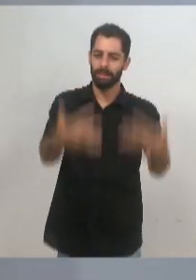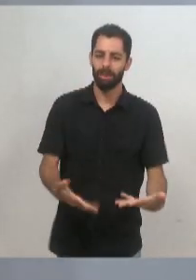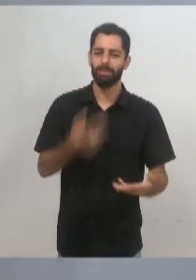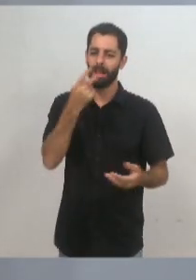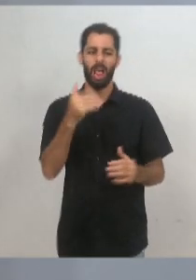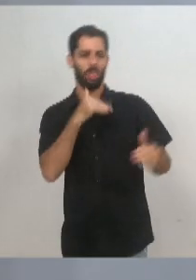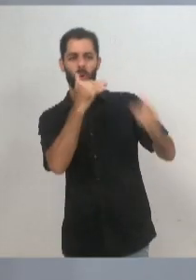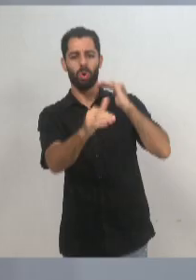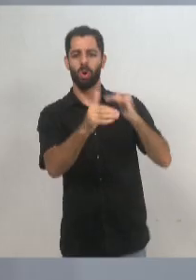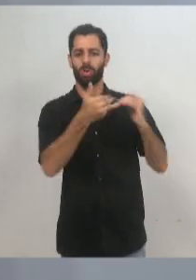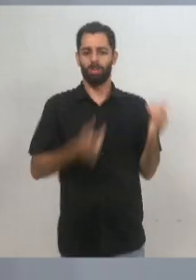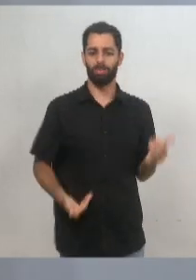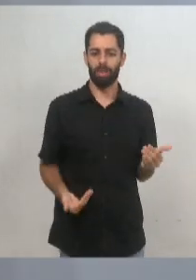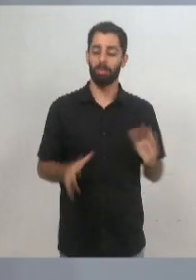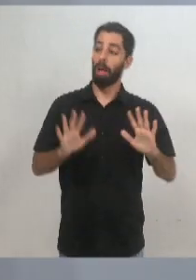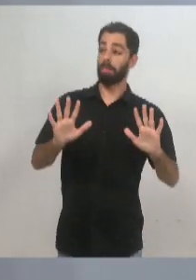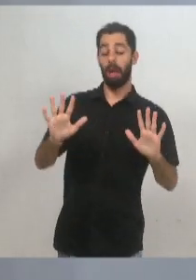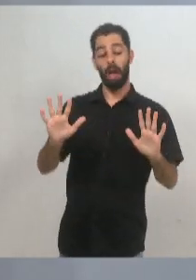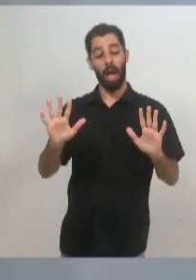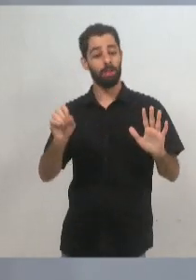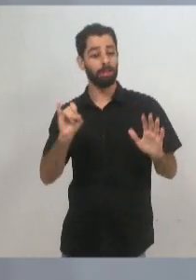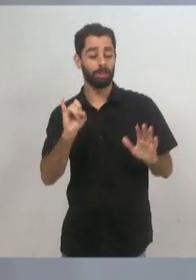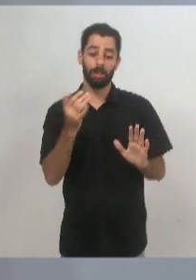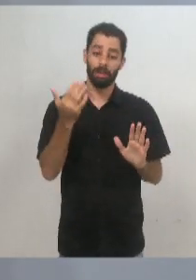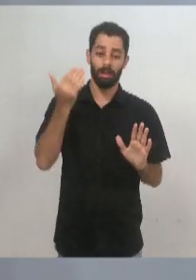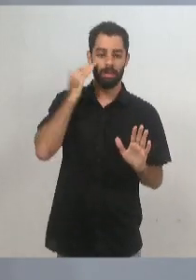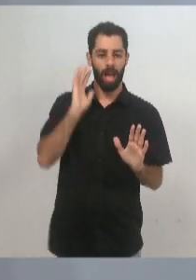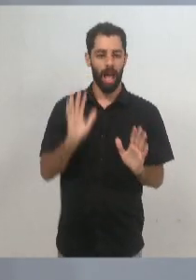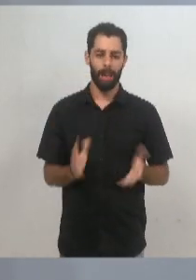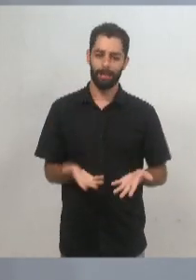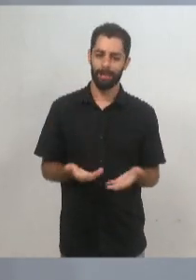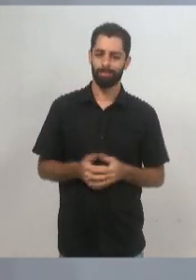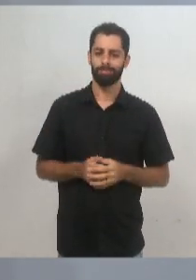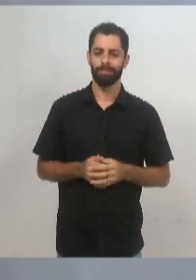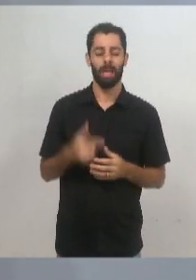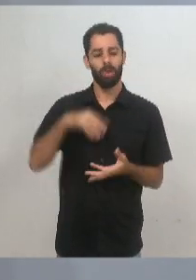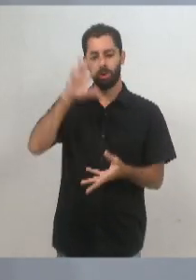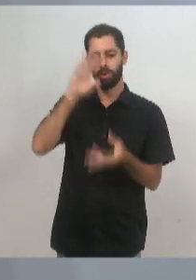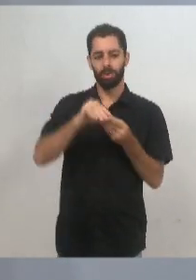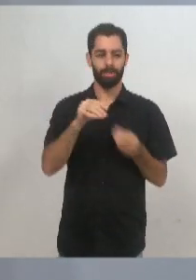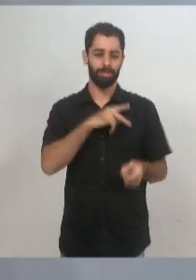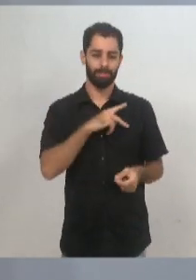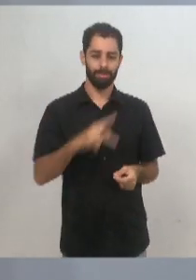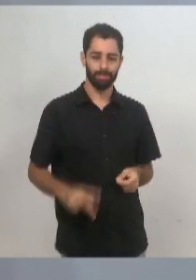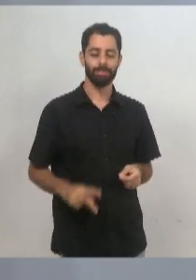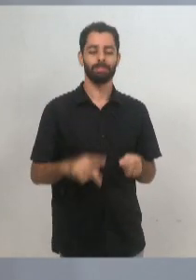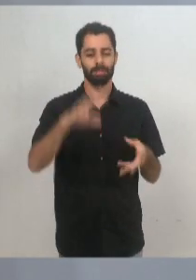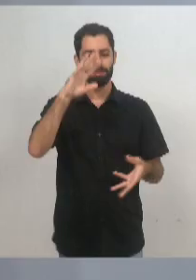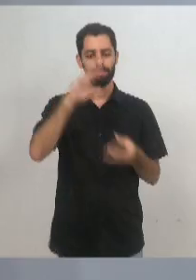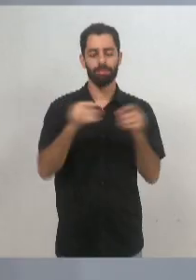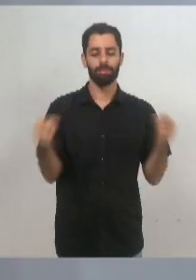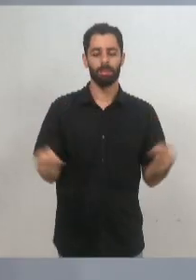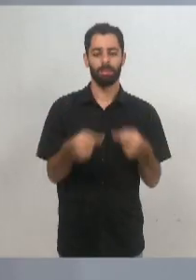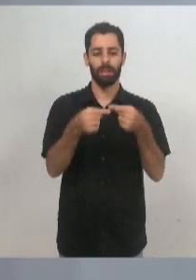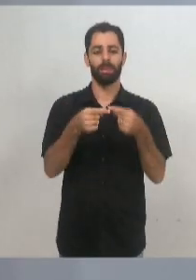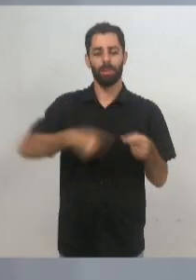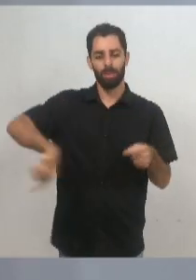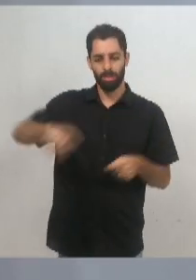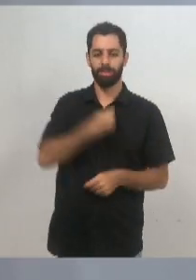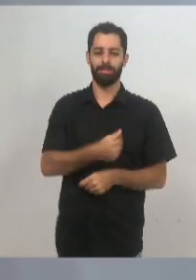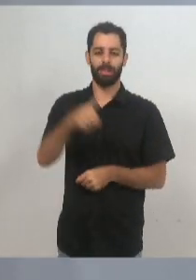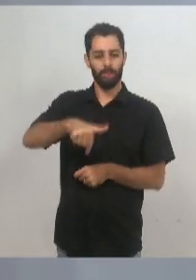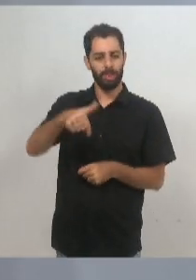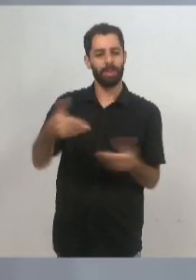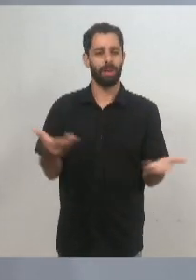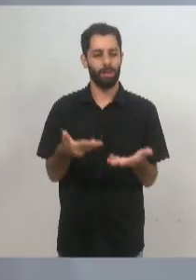que não concorda. Mas não, se não, é exatamente, e eu concluindo, presidente, é exatamente o que nós estamos vivendo